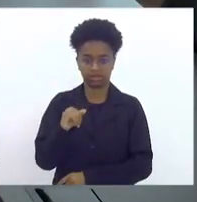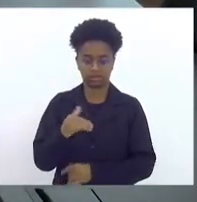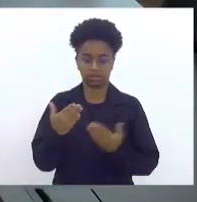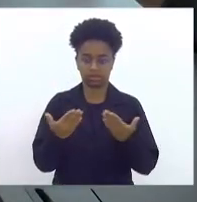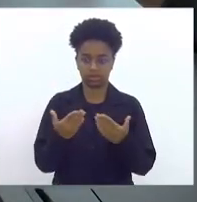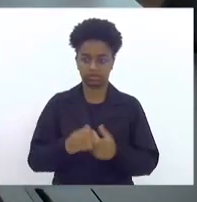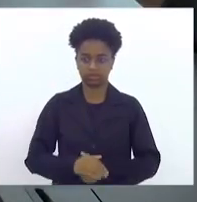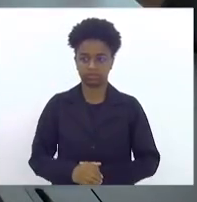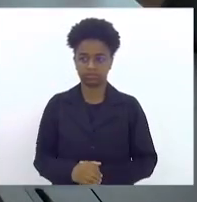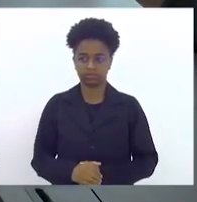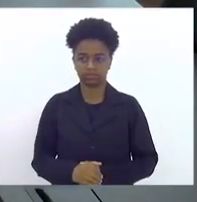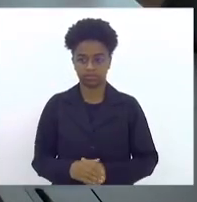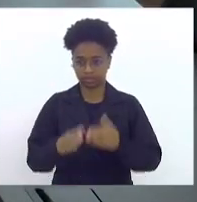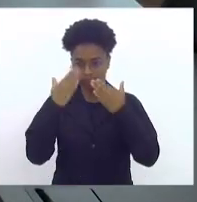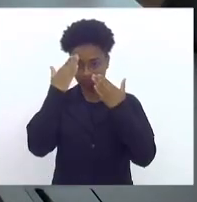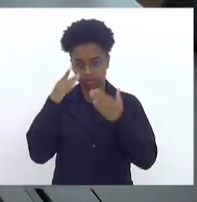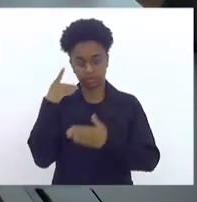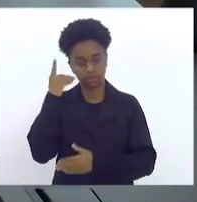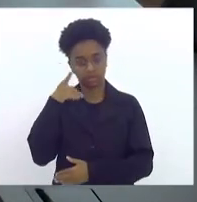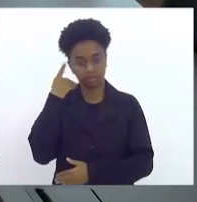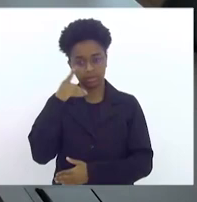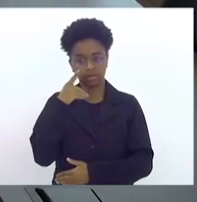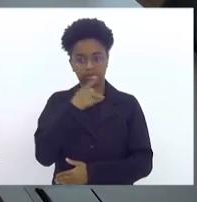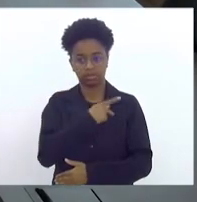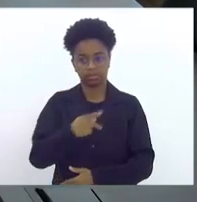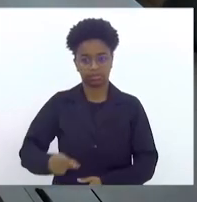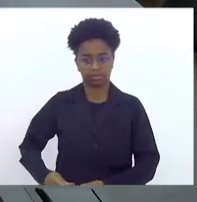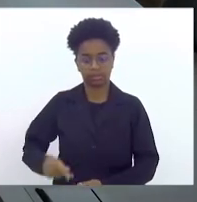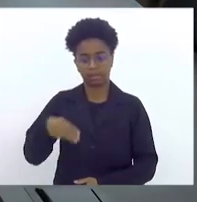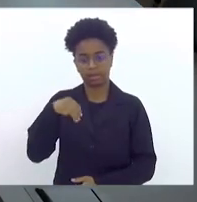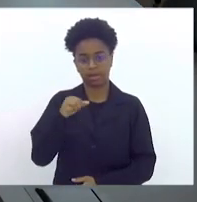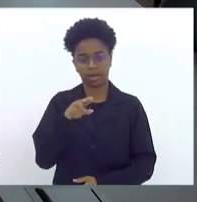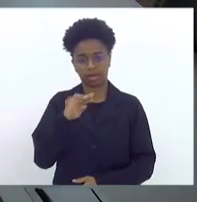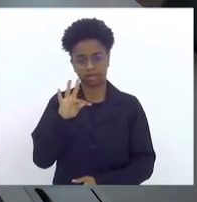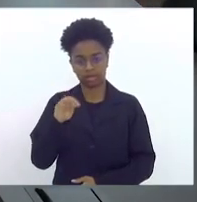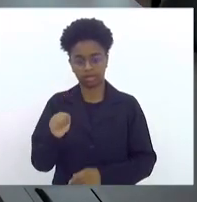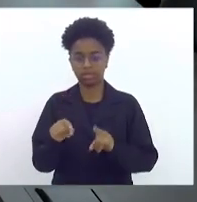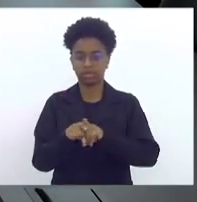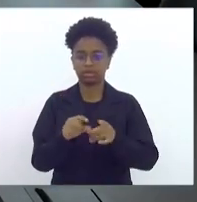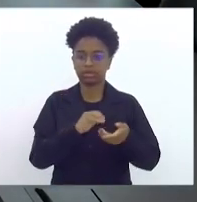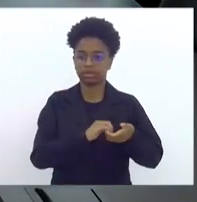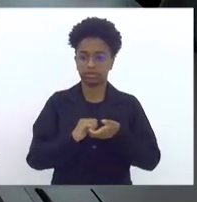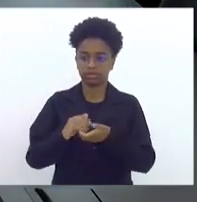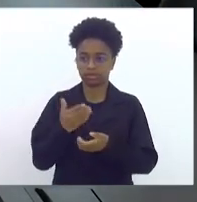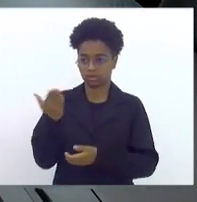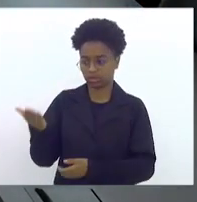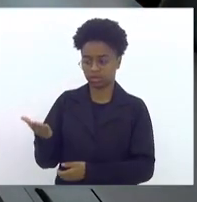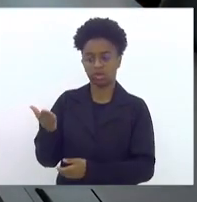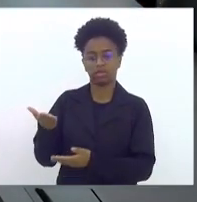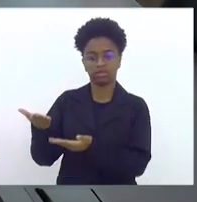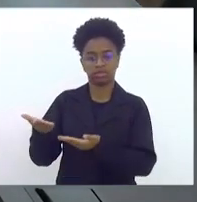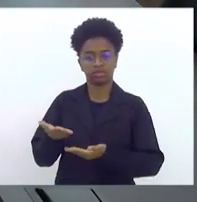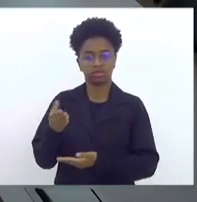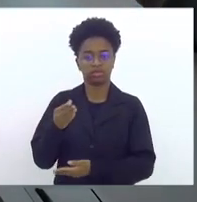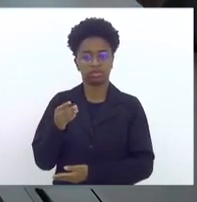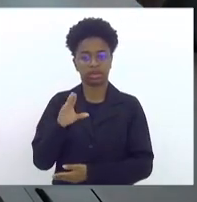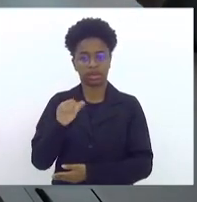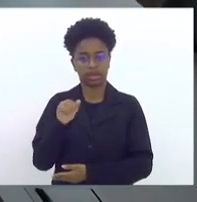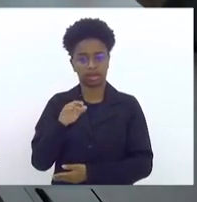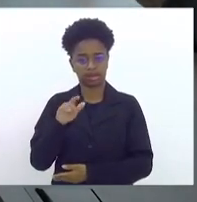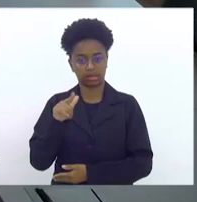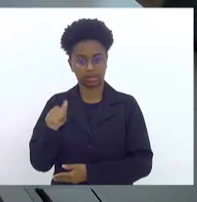é muito obrigada deputada presidente da Marta Rocha saudade que a nossa convidada a doutora Carla